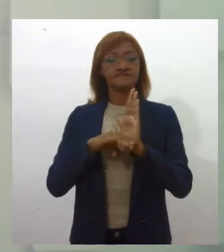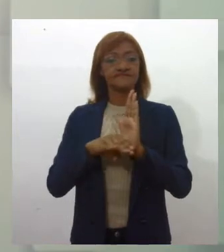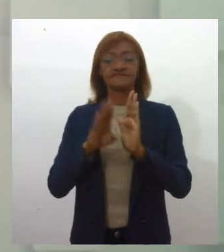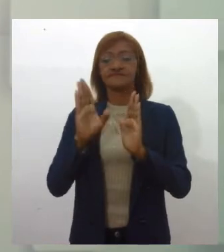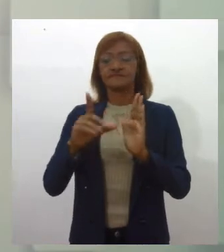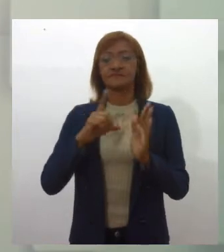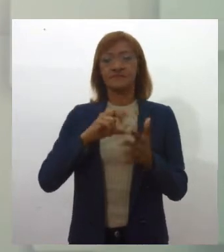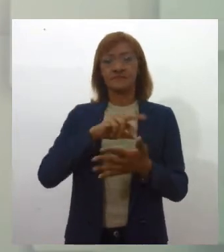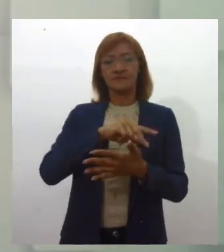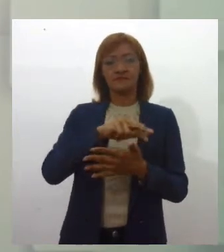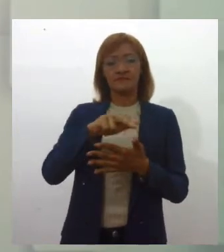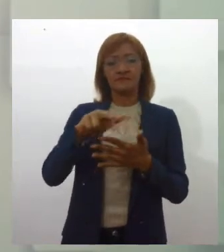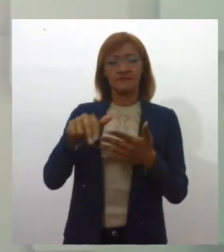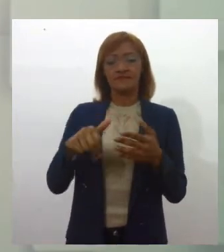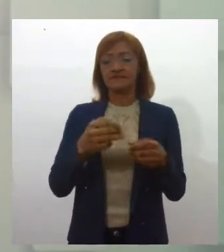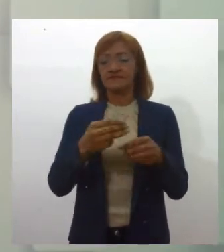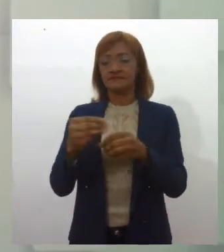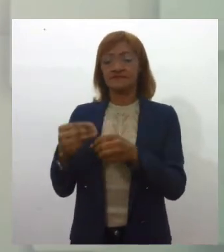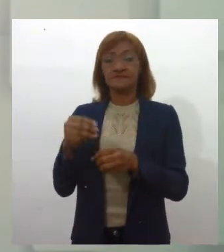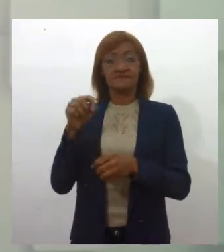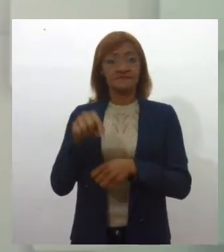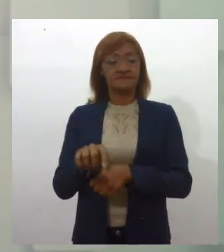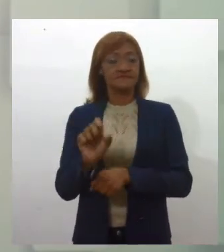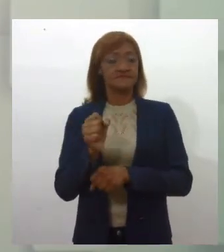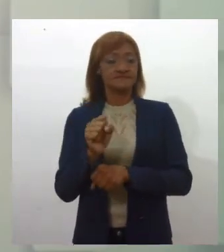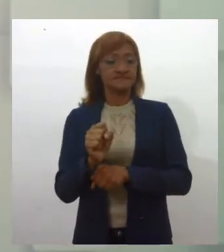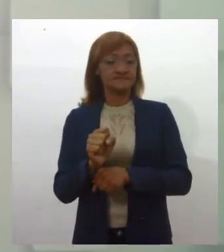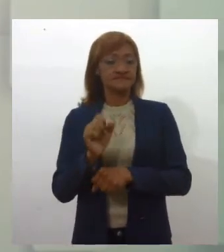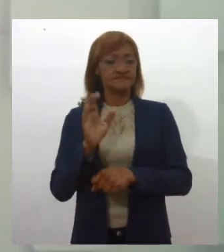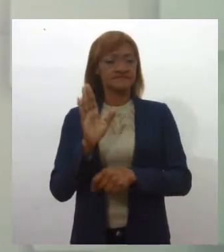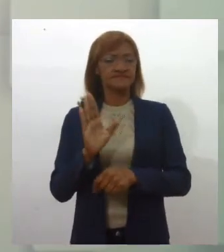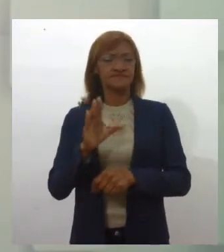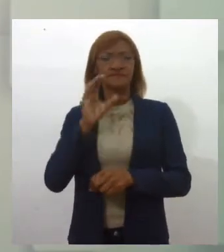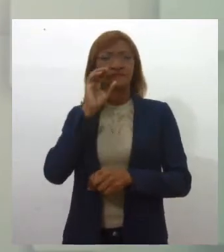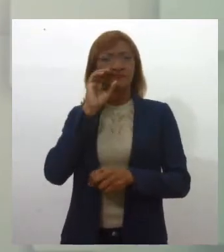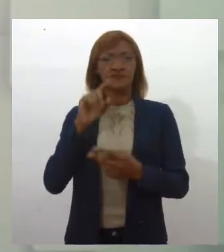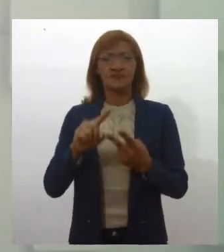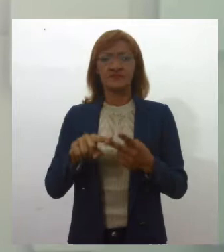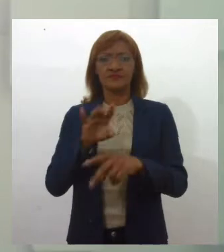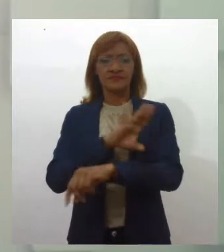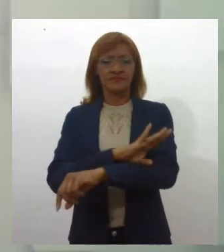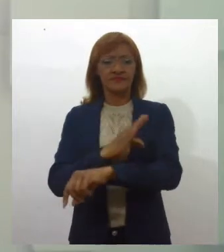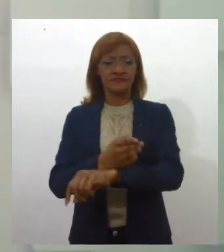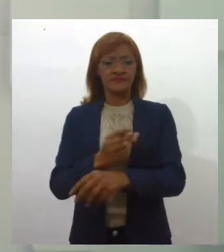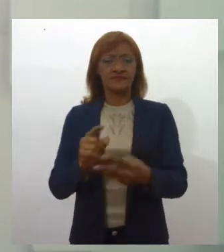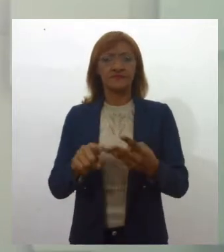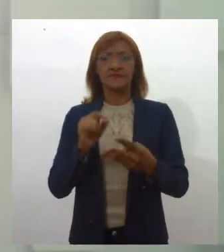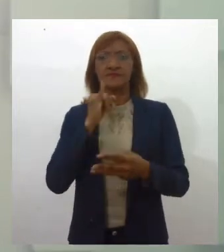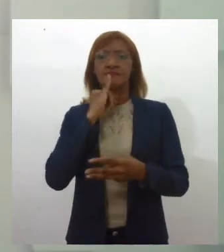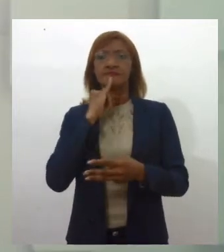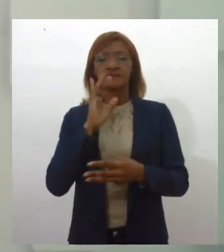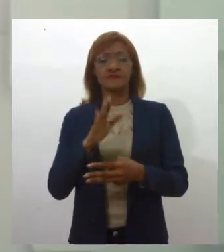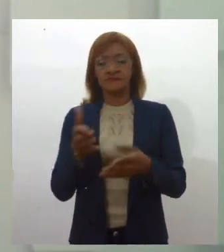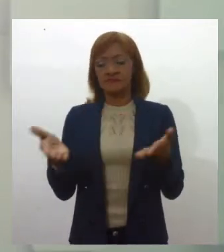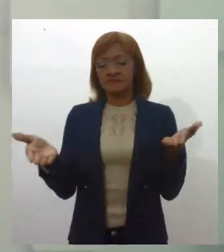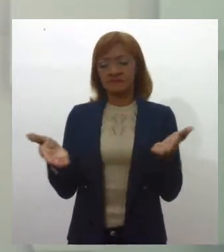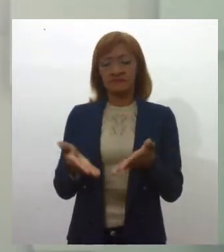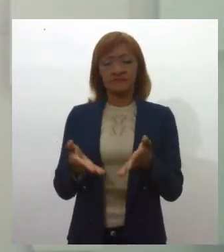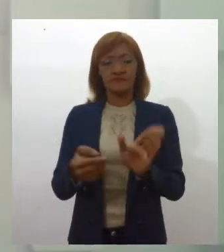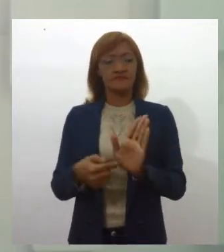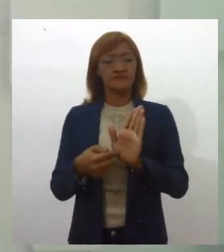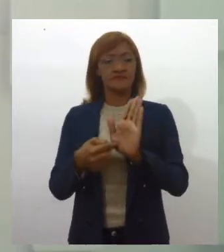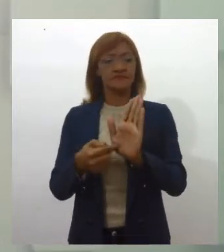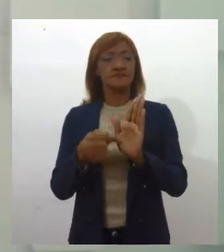diversos municípios aqui de Sergipe, entre eles Nossa Senhora do Socorro, Propriá, Itabaiana, agora vai ser apresentado